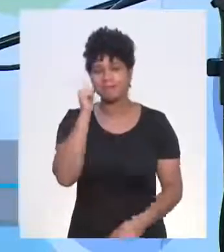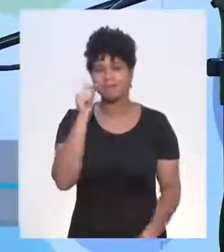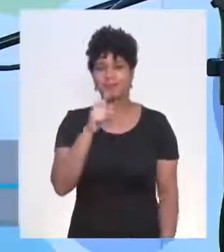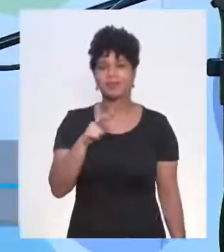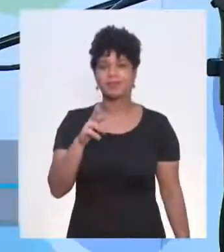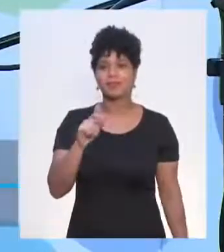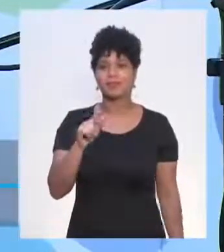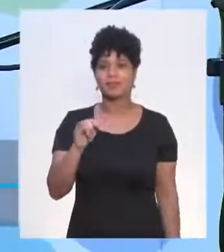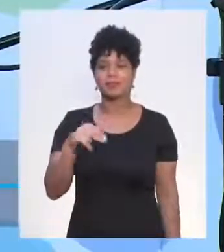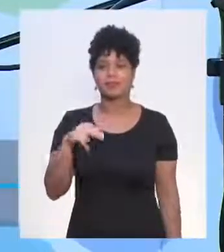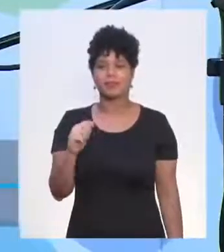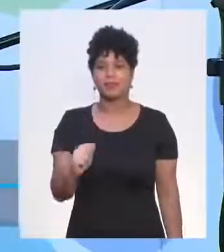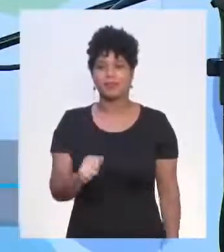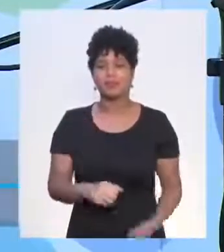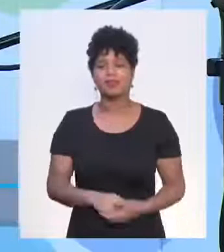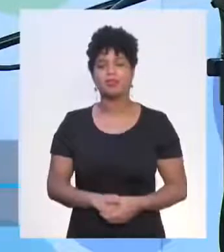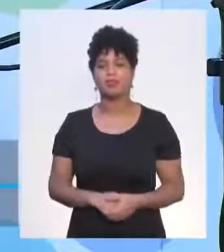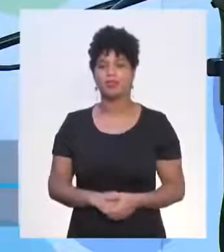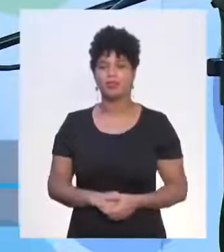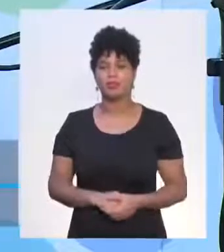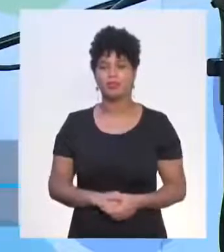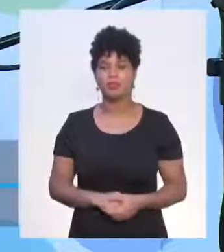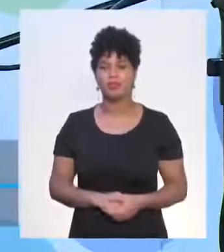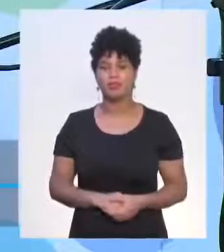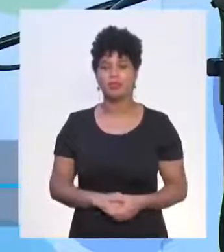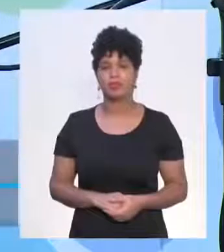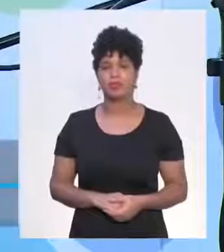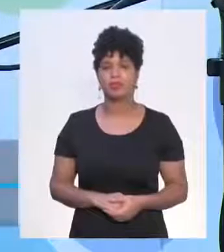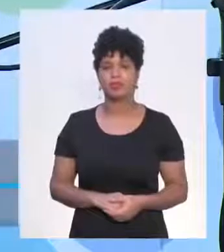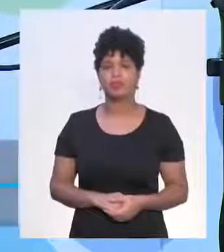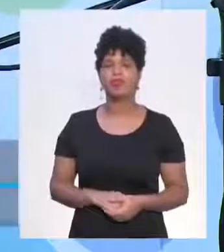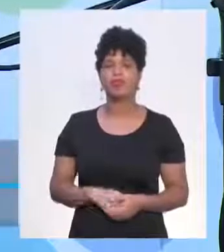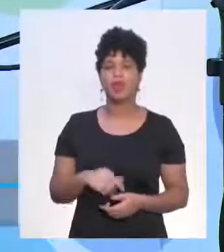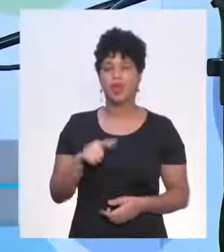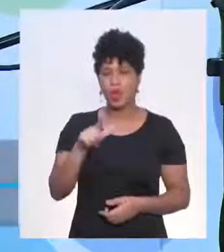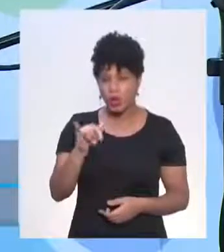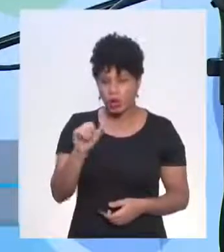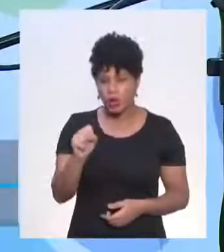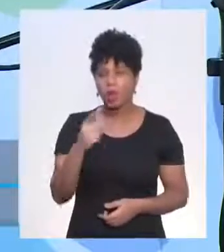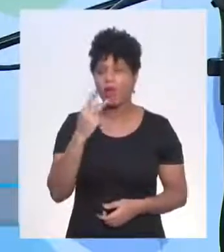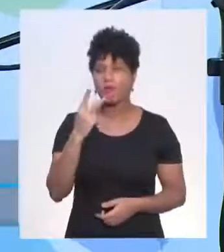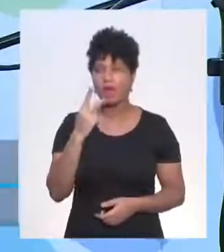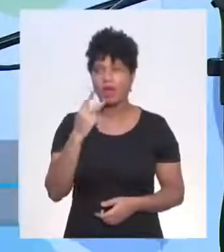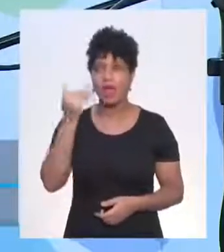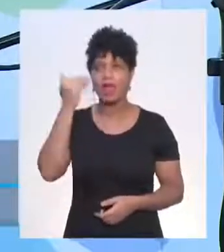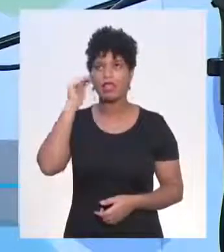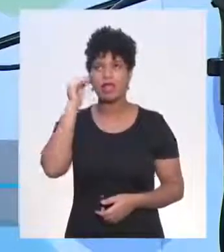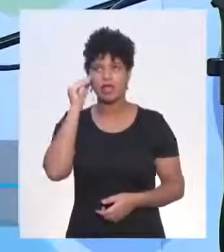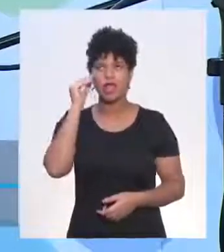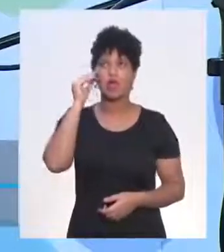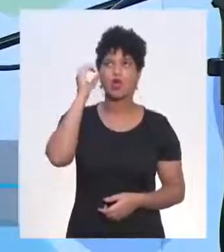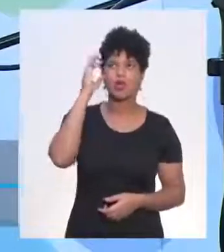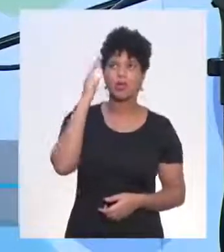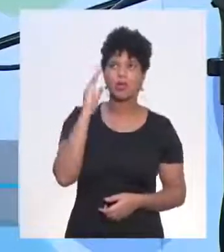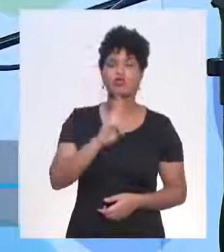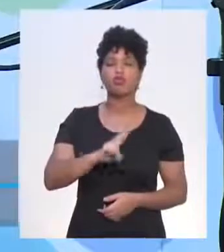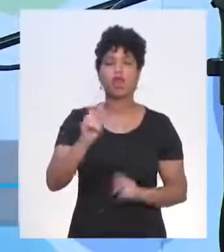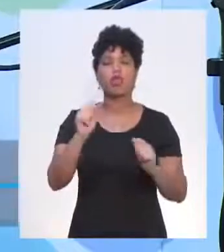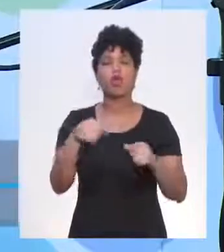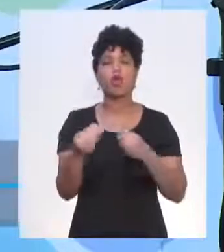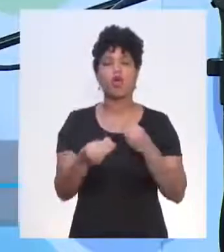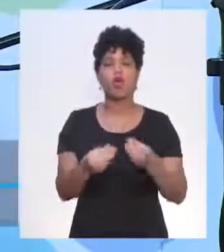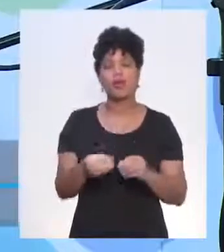professor o Luiz Alberto fala sobre usar conhecimento de maneira lúdica e é isso mesmo nós